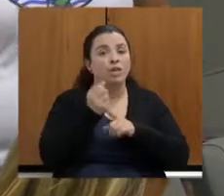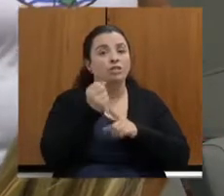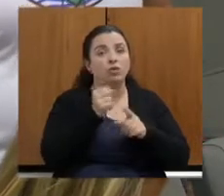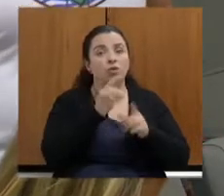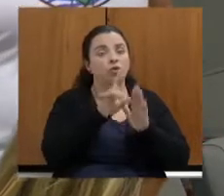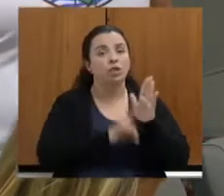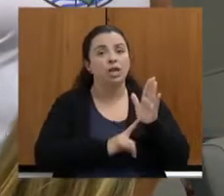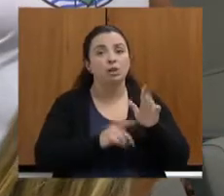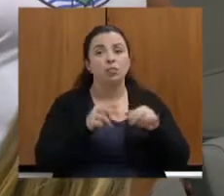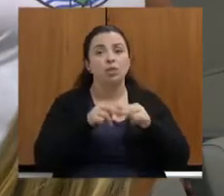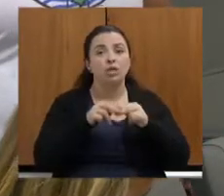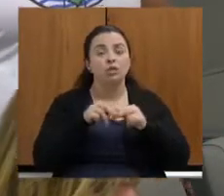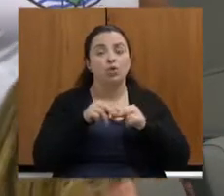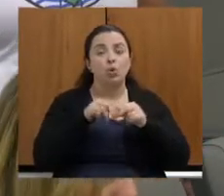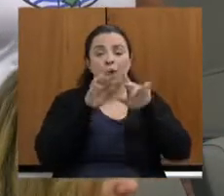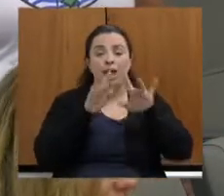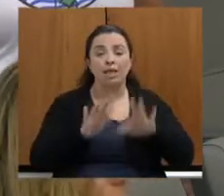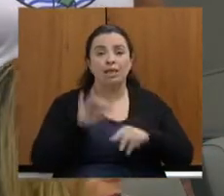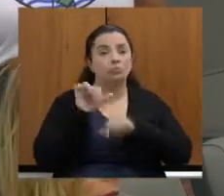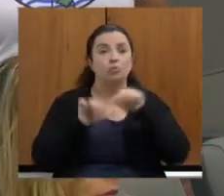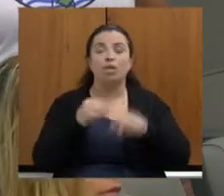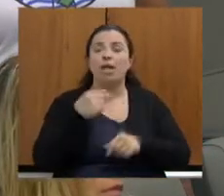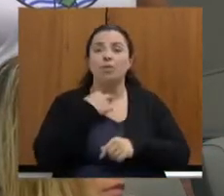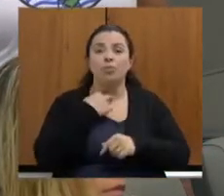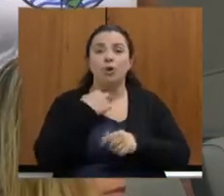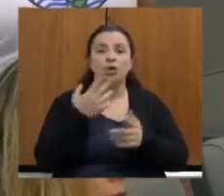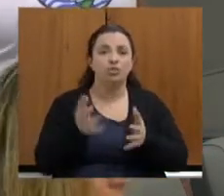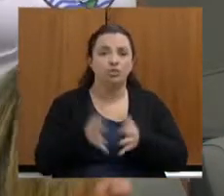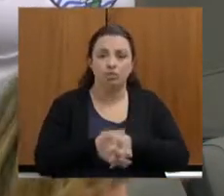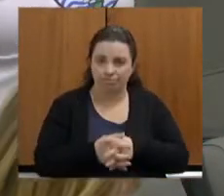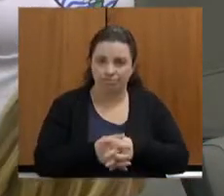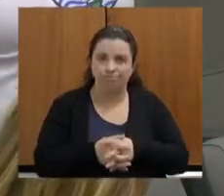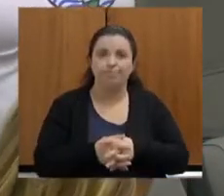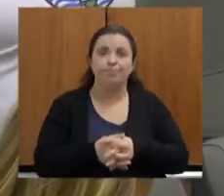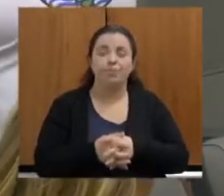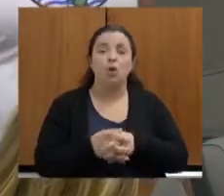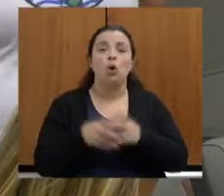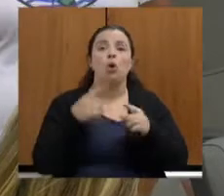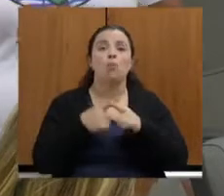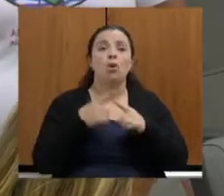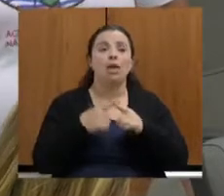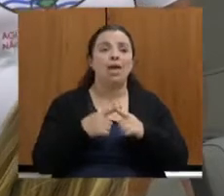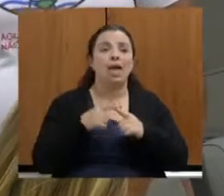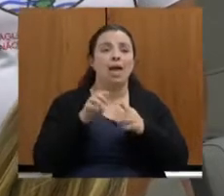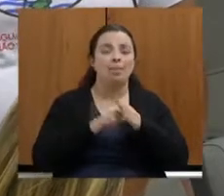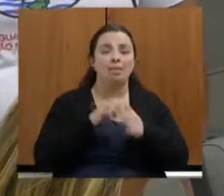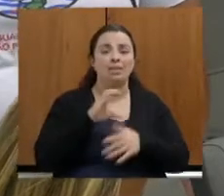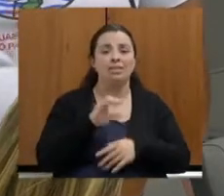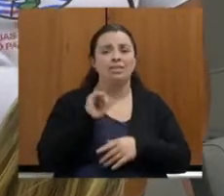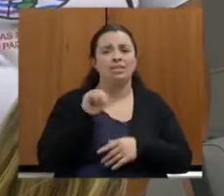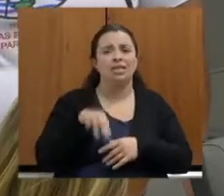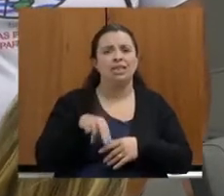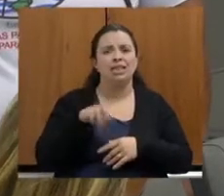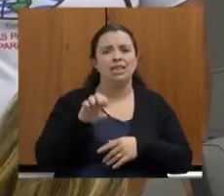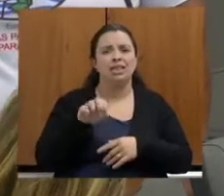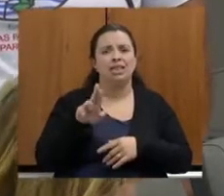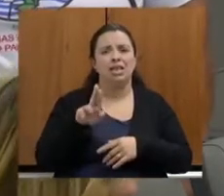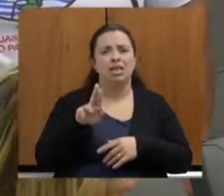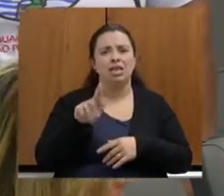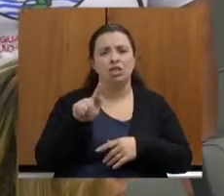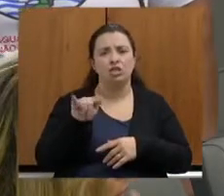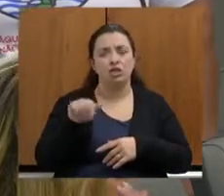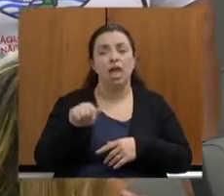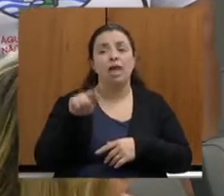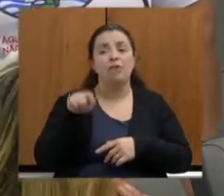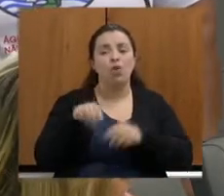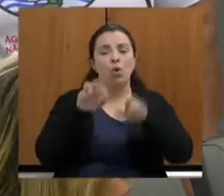mexer no cadastro é lamento bom né porque a sinergia quando ela foi fazer o cadastro ela